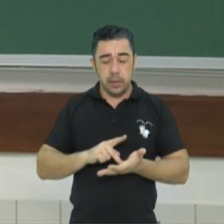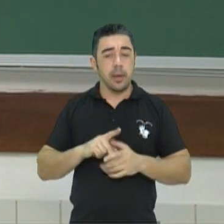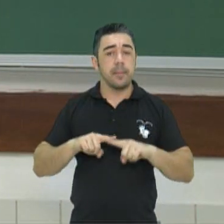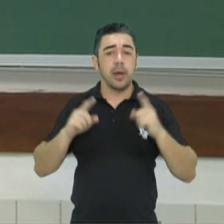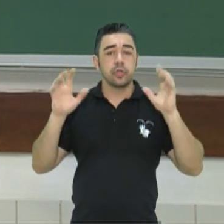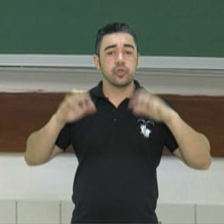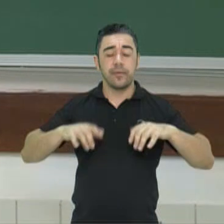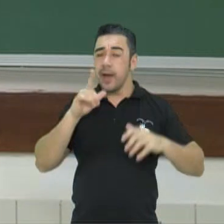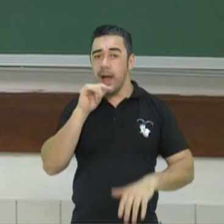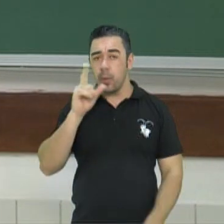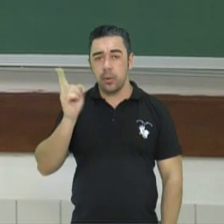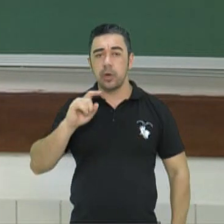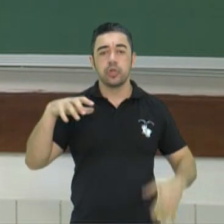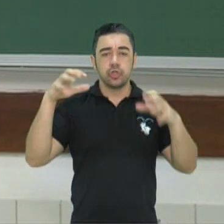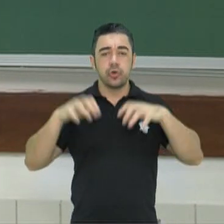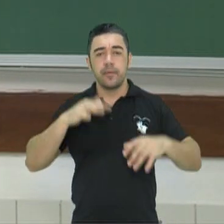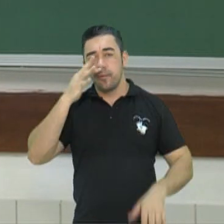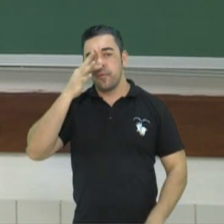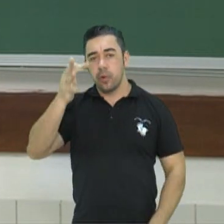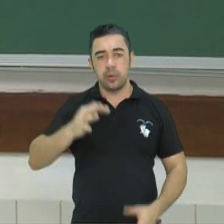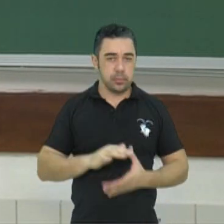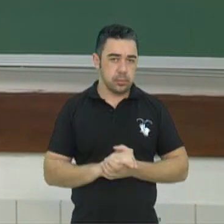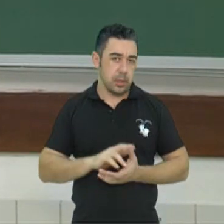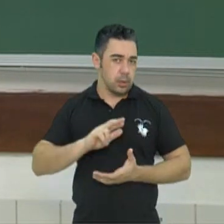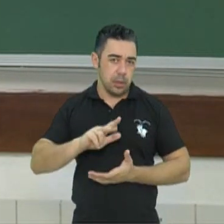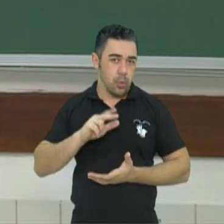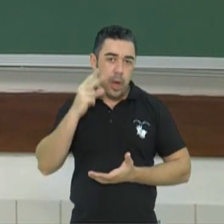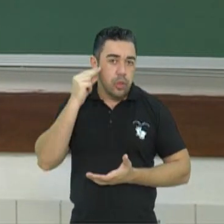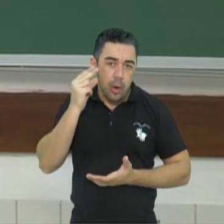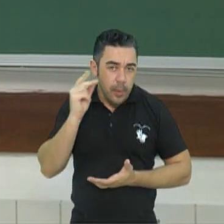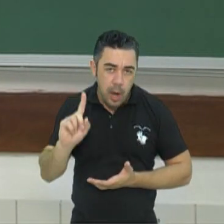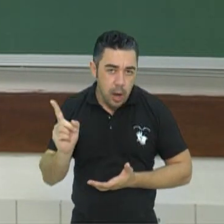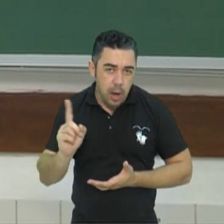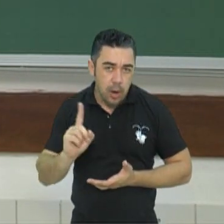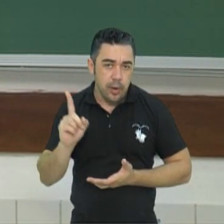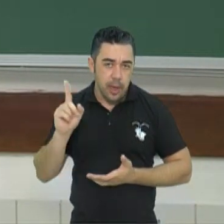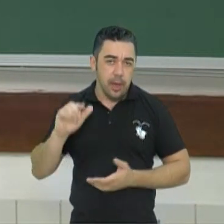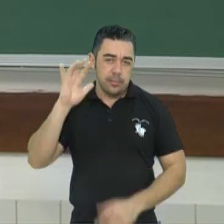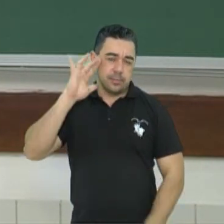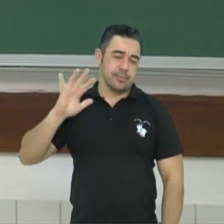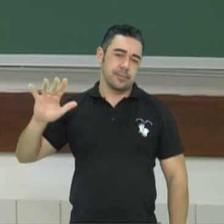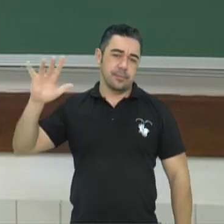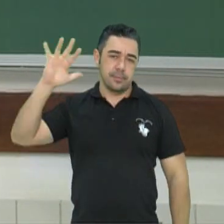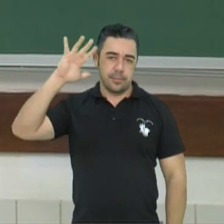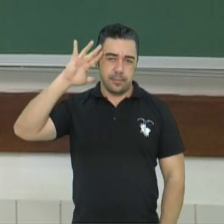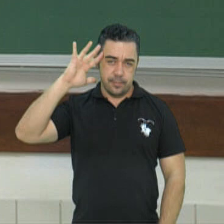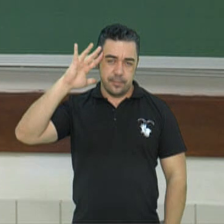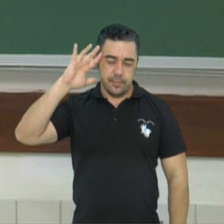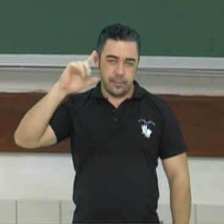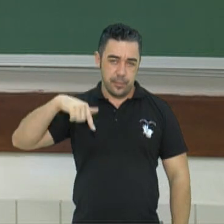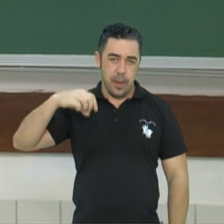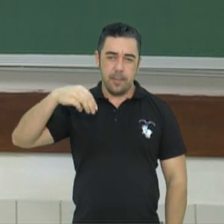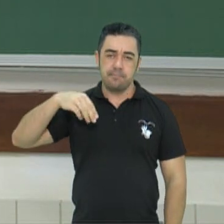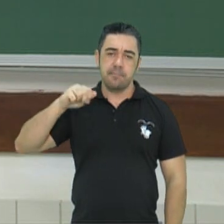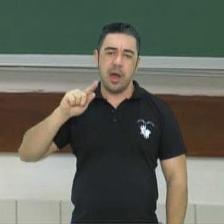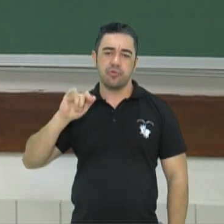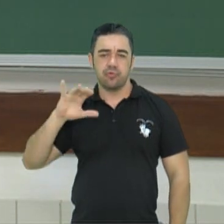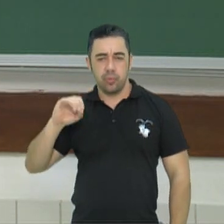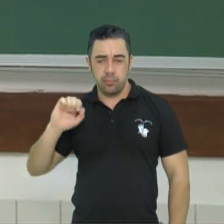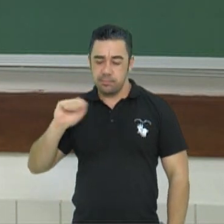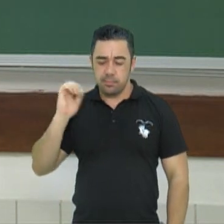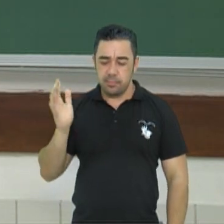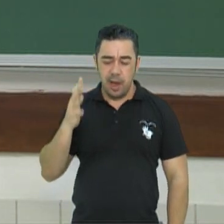chover água, choveu flor. Isso não é normal, isso não é real, né? Então, isso seria o realismo